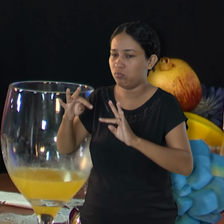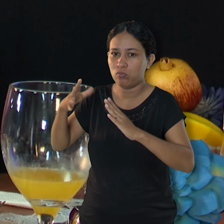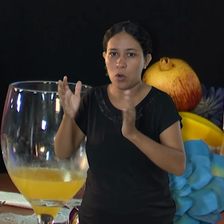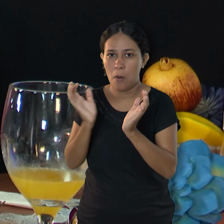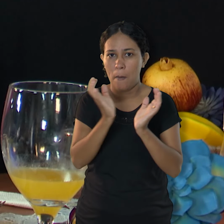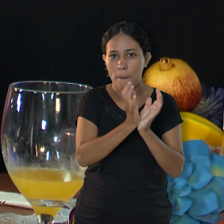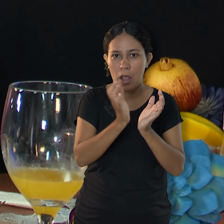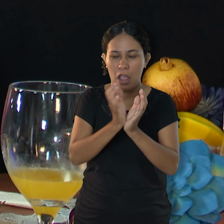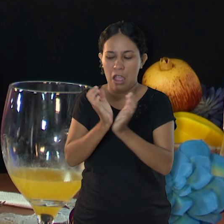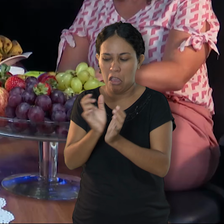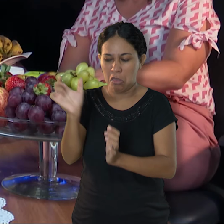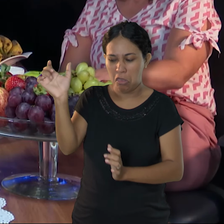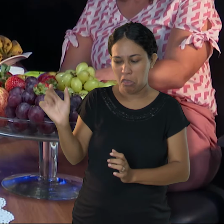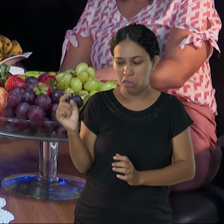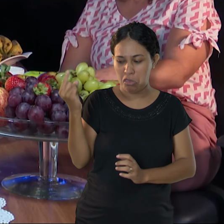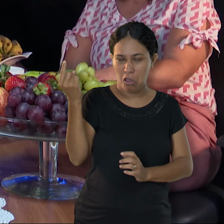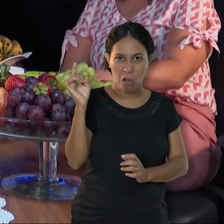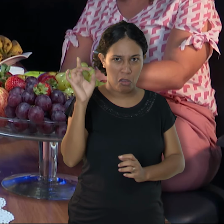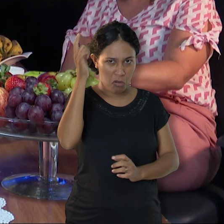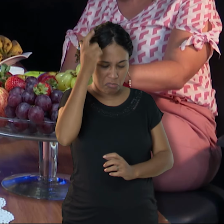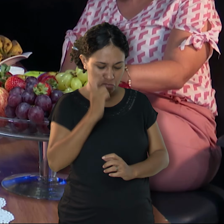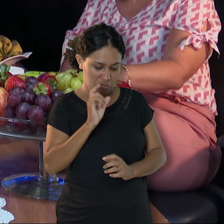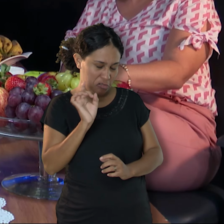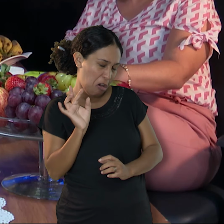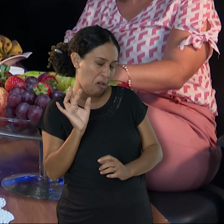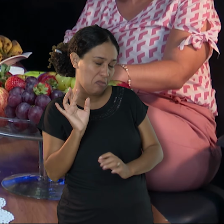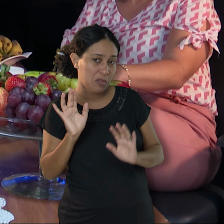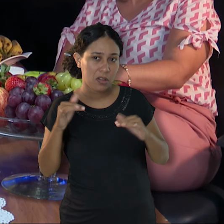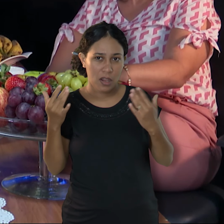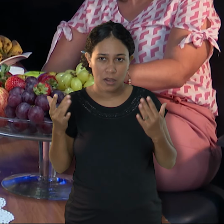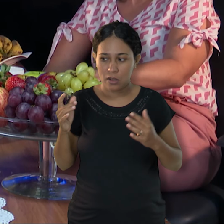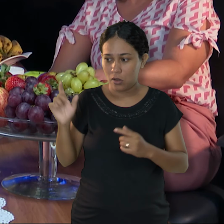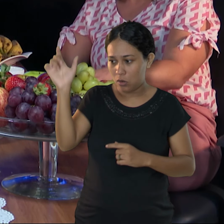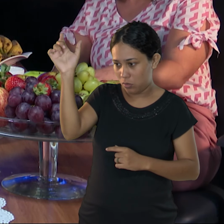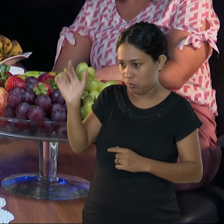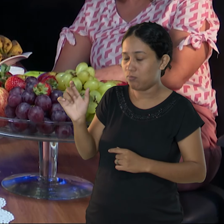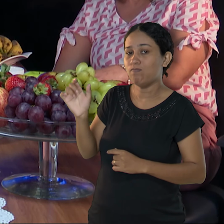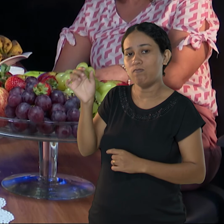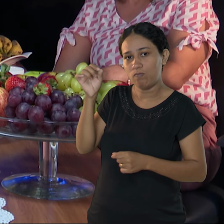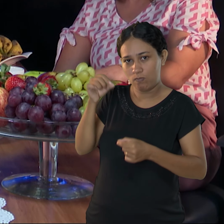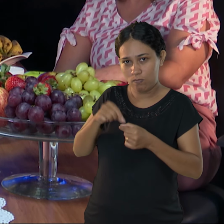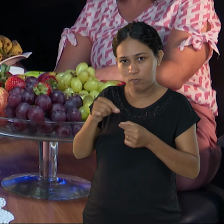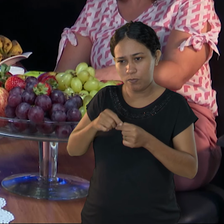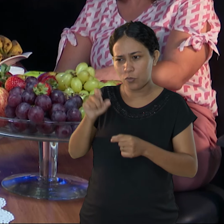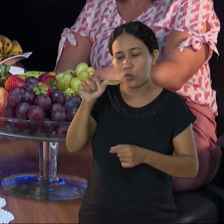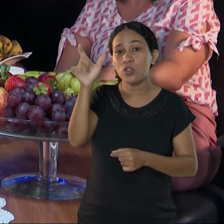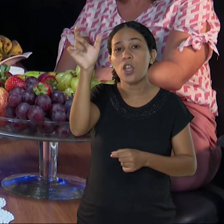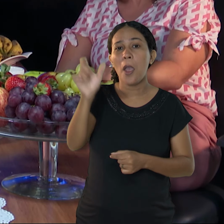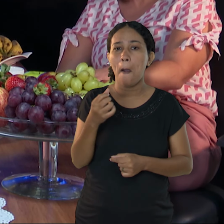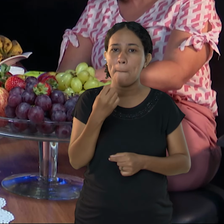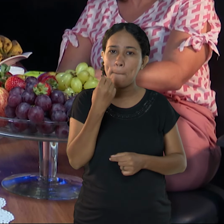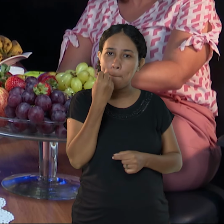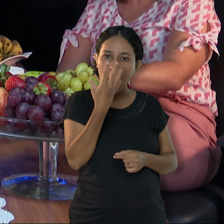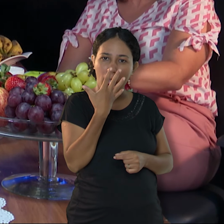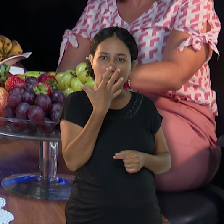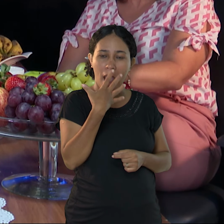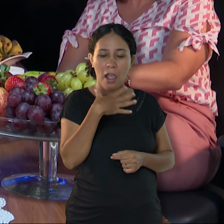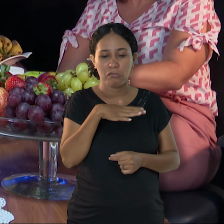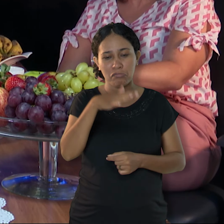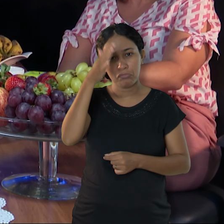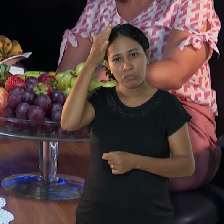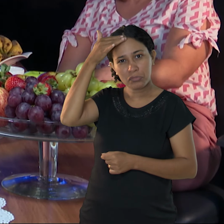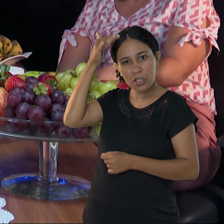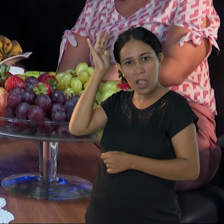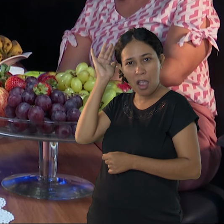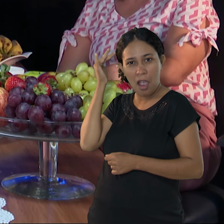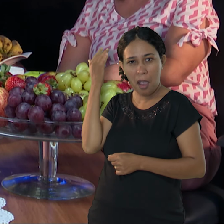E Ô, Tainá, ele que fez, entendeu? me diz uma coisa, você é uma mulher bonita, loira, jovem ainda, muito jovem,